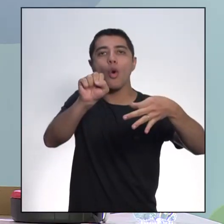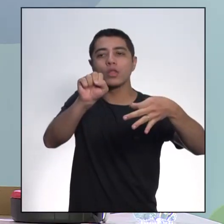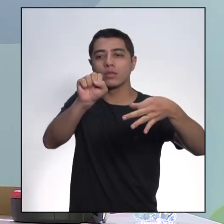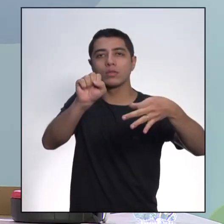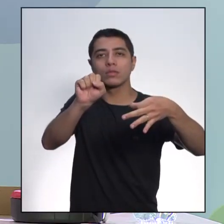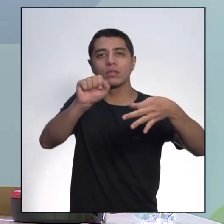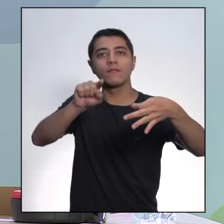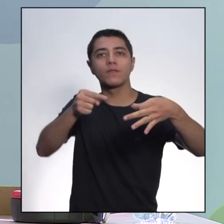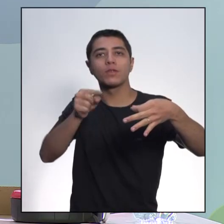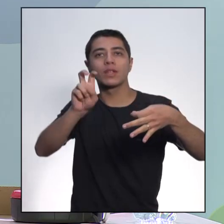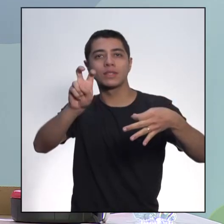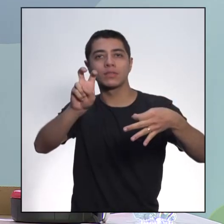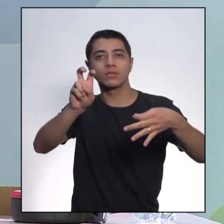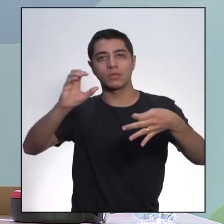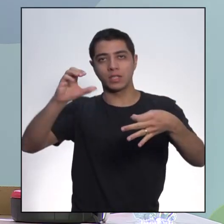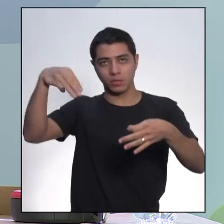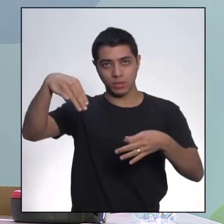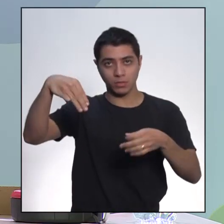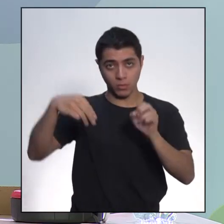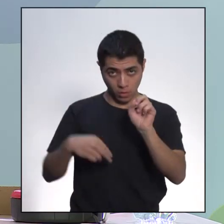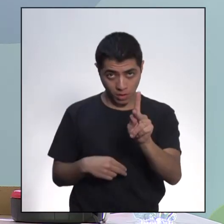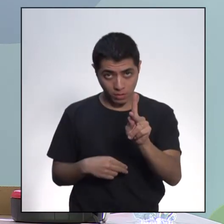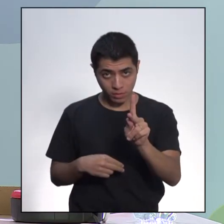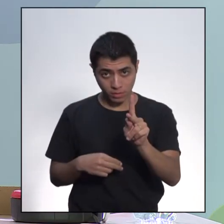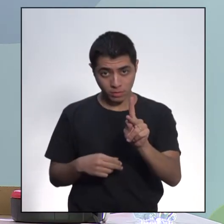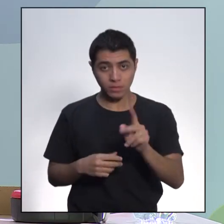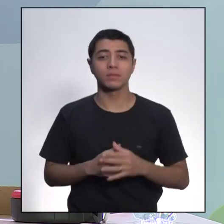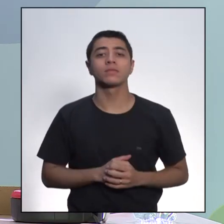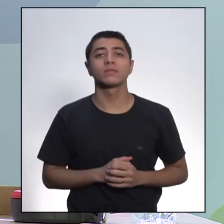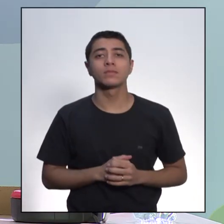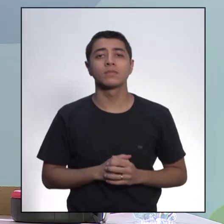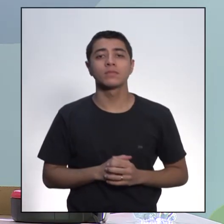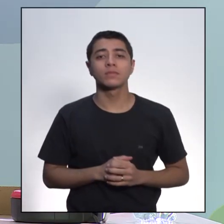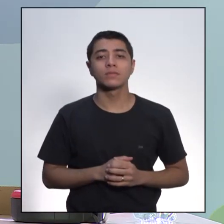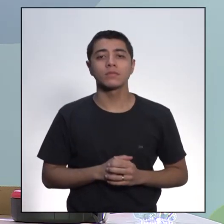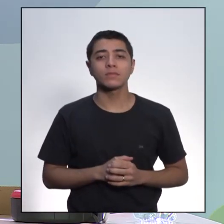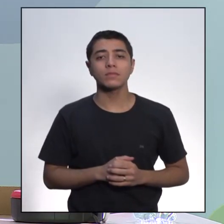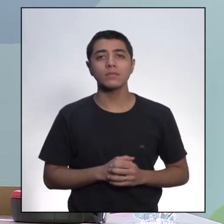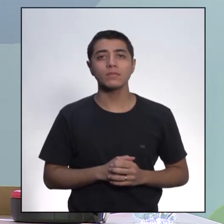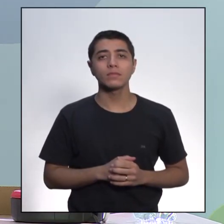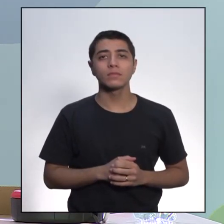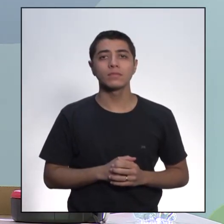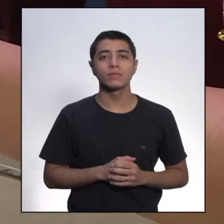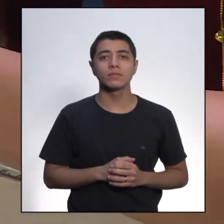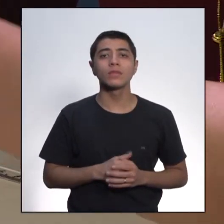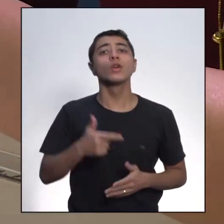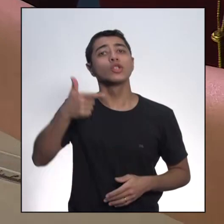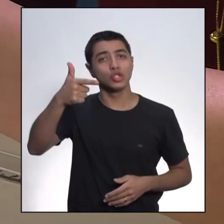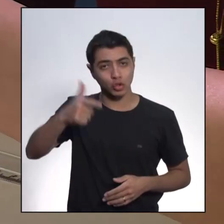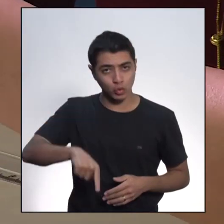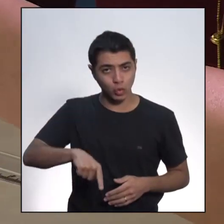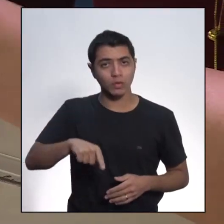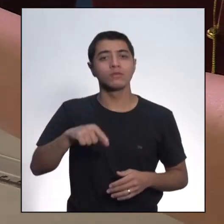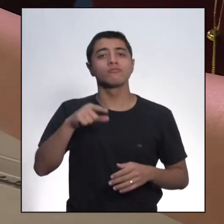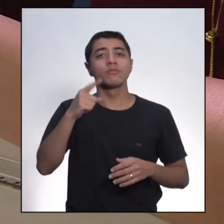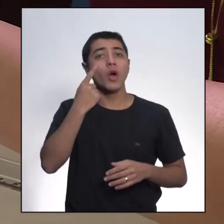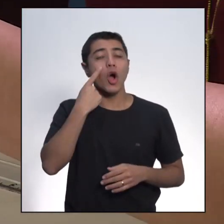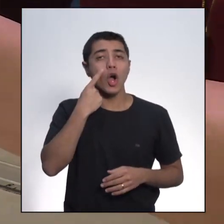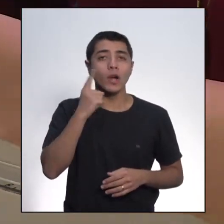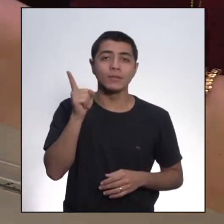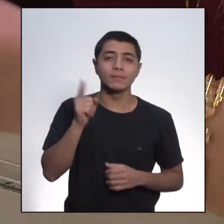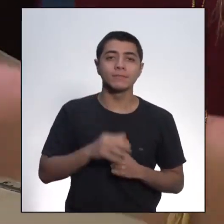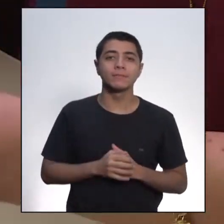Vou passar aqui, ó, novamente, né? E aí, ó, ele vai entrar aqui, ó, entrou, certo?